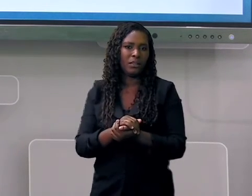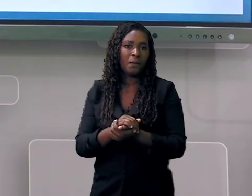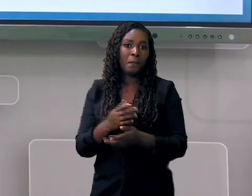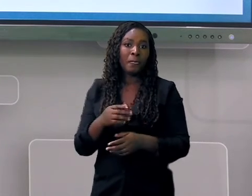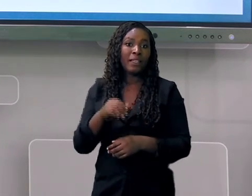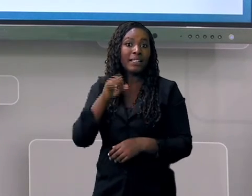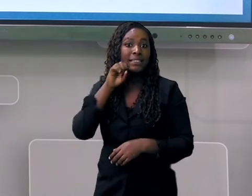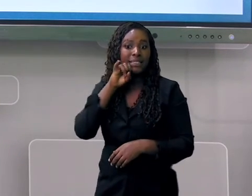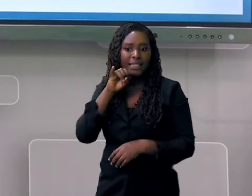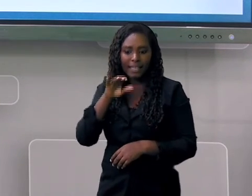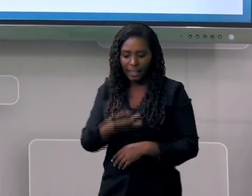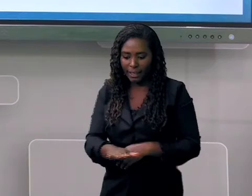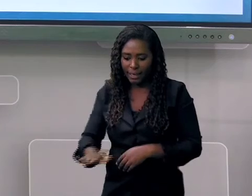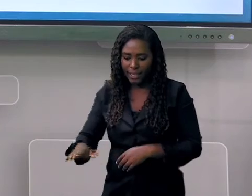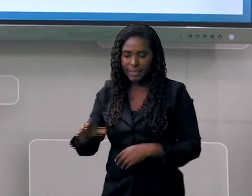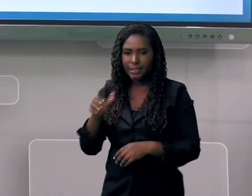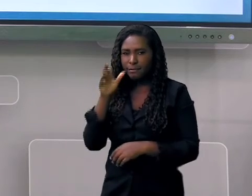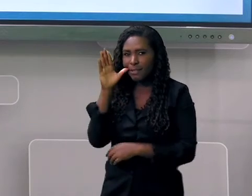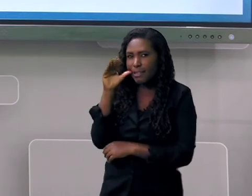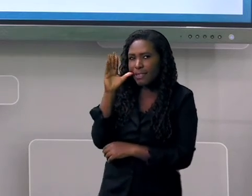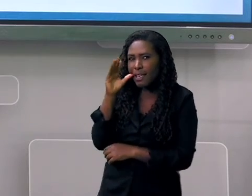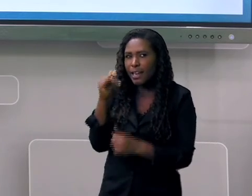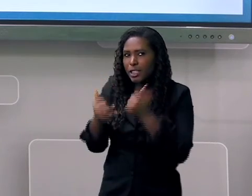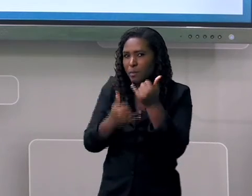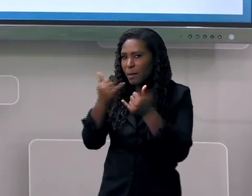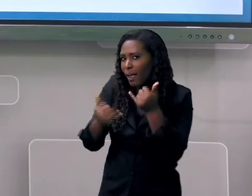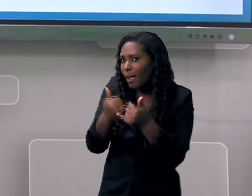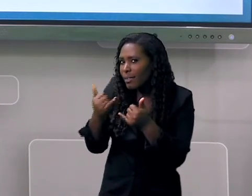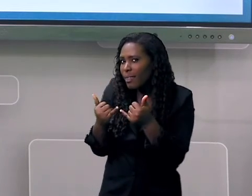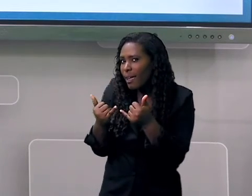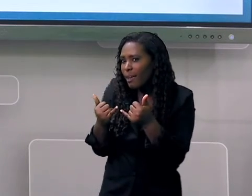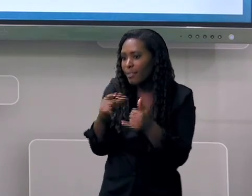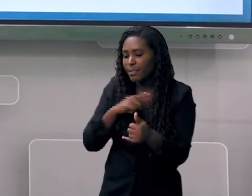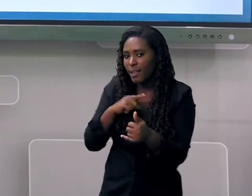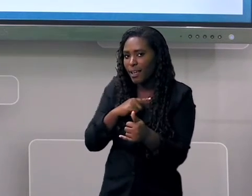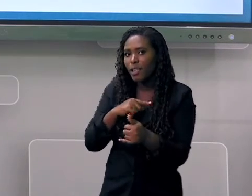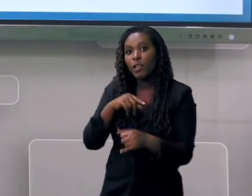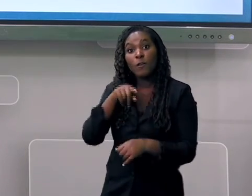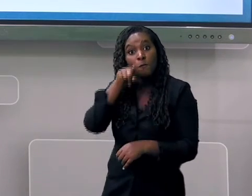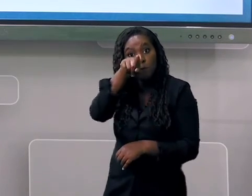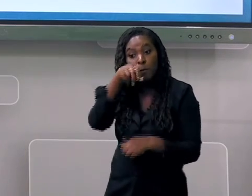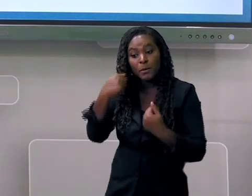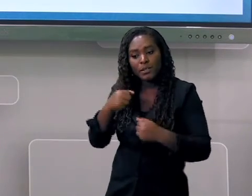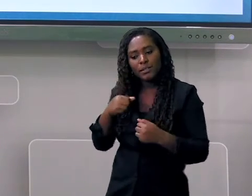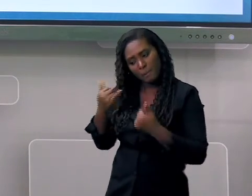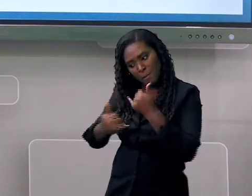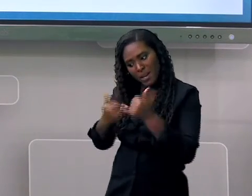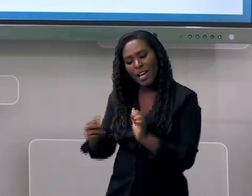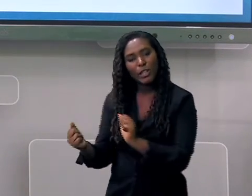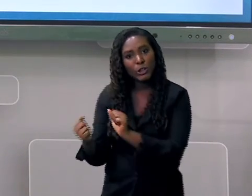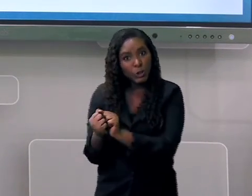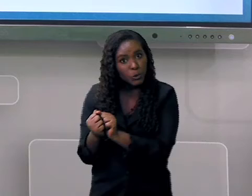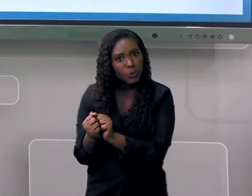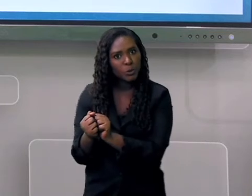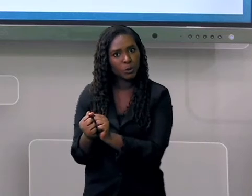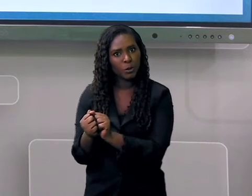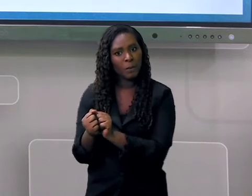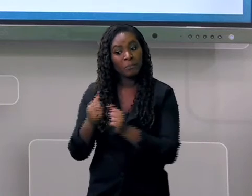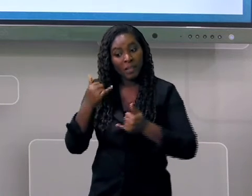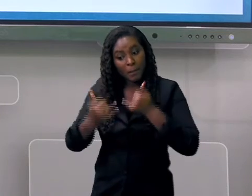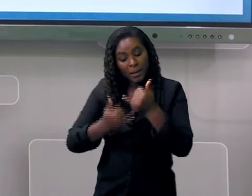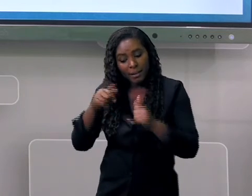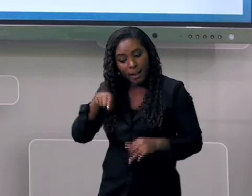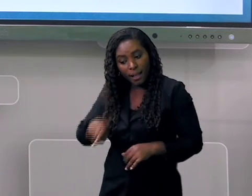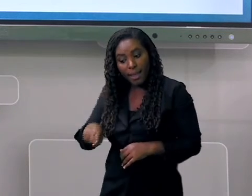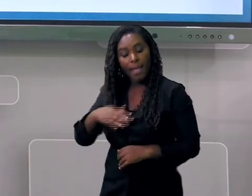interesse dele e vá seguindo os comandos do seu filho. Imite o que ele faz para que ele sinta que você está gostando do que ele gosta.